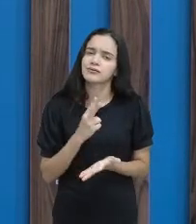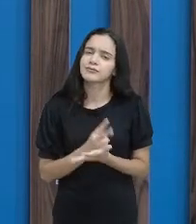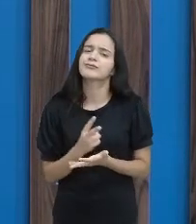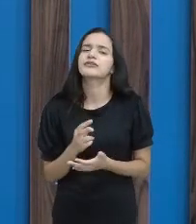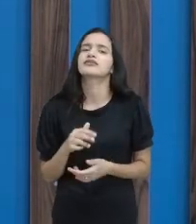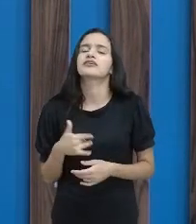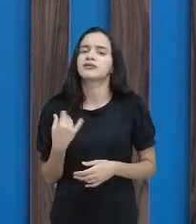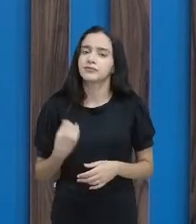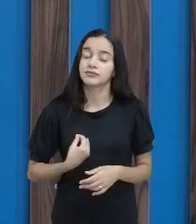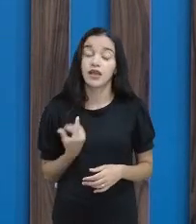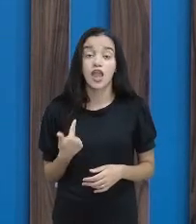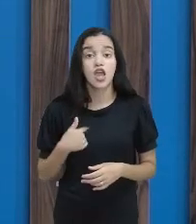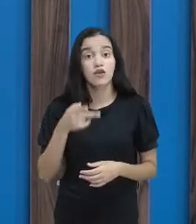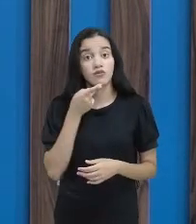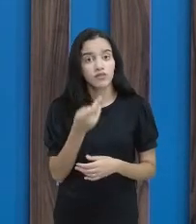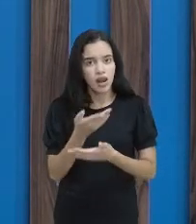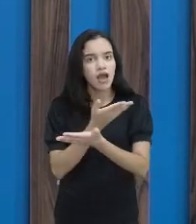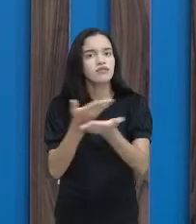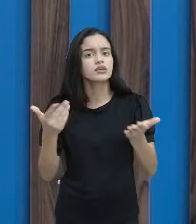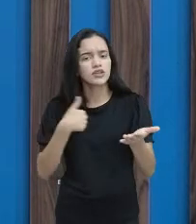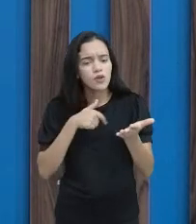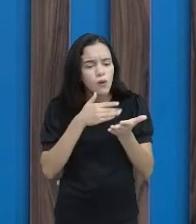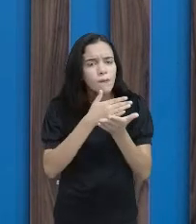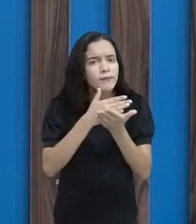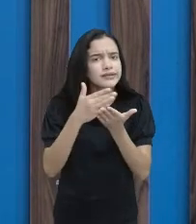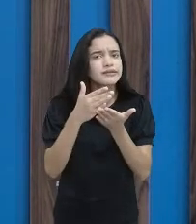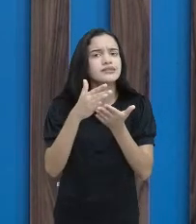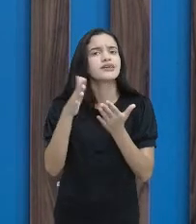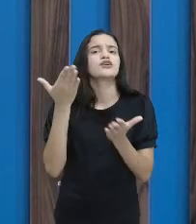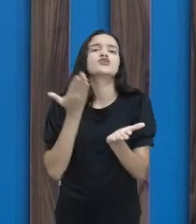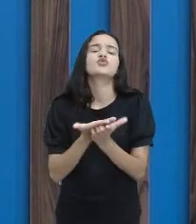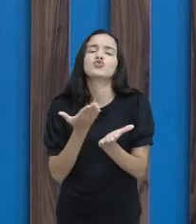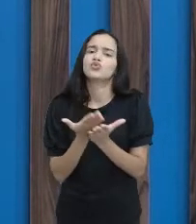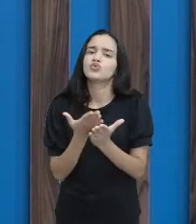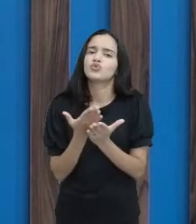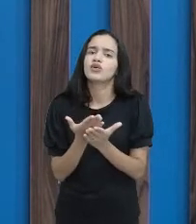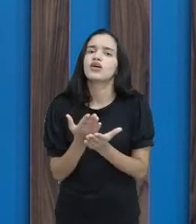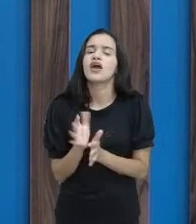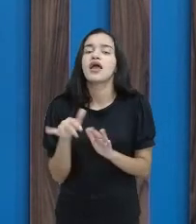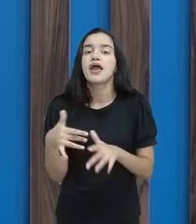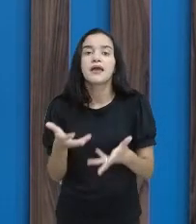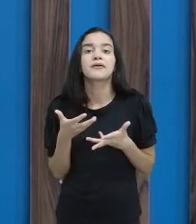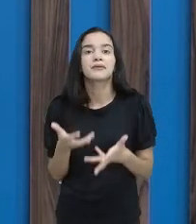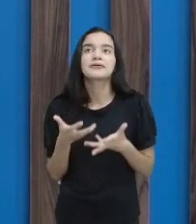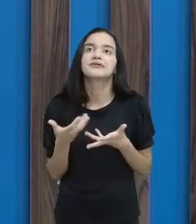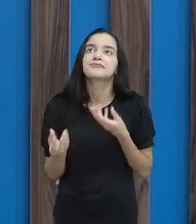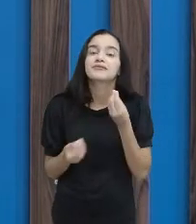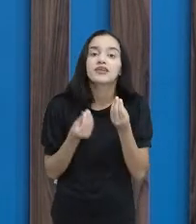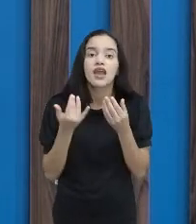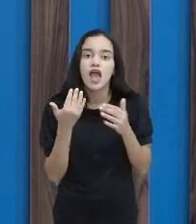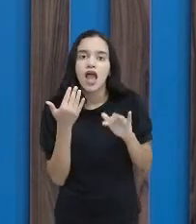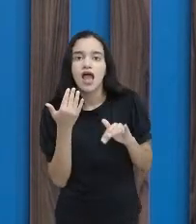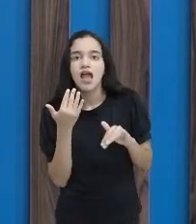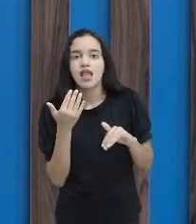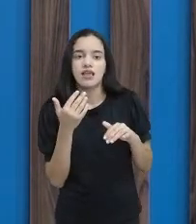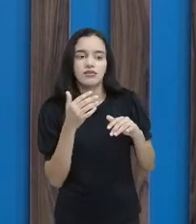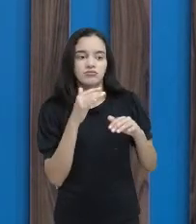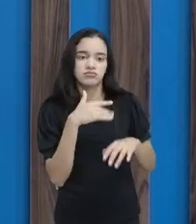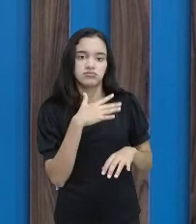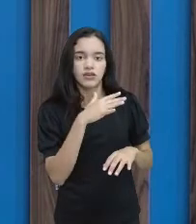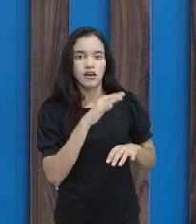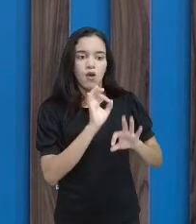mesmo. Eu vou dizer a vocês que quando eu comecei a estudar tabela periódica, Carol, eu já queria construir uma,